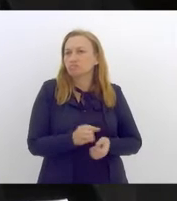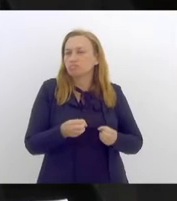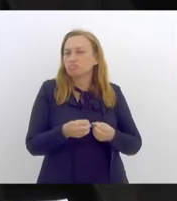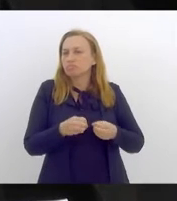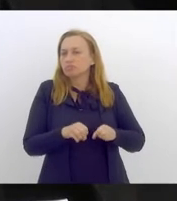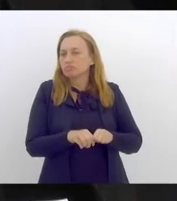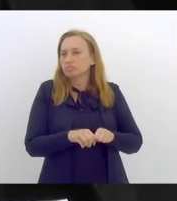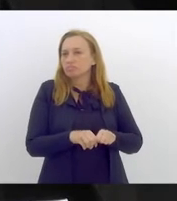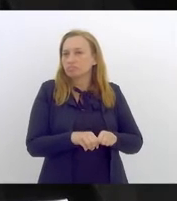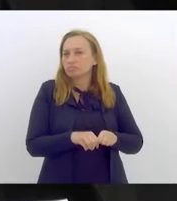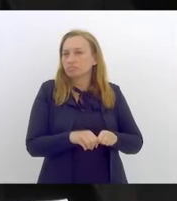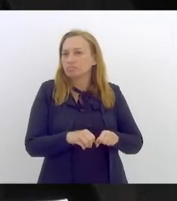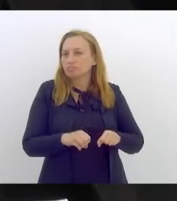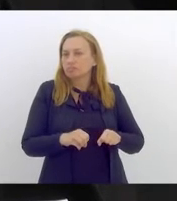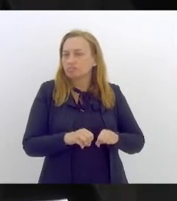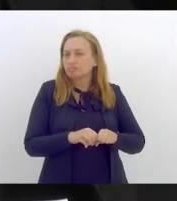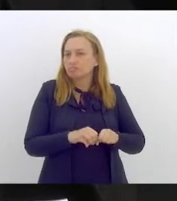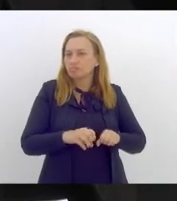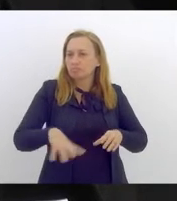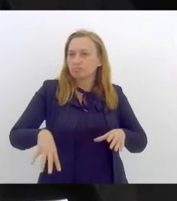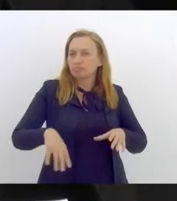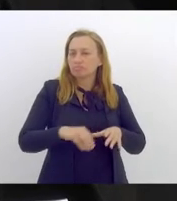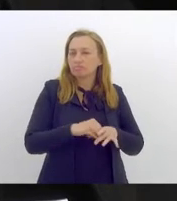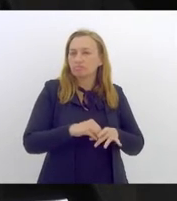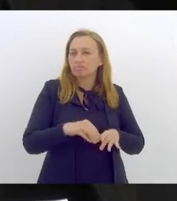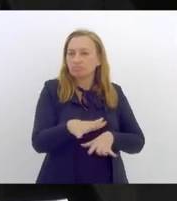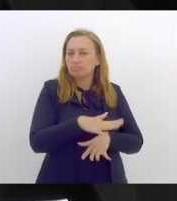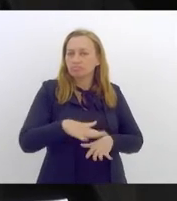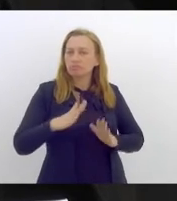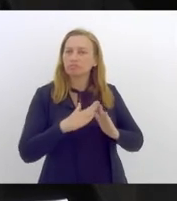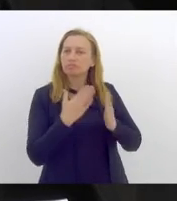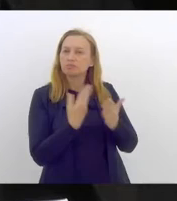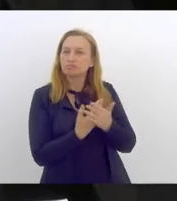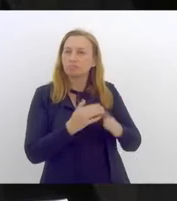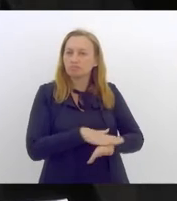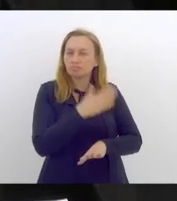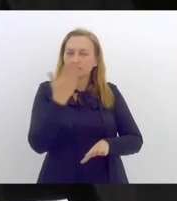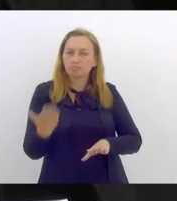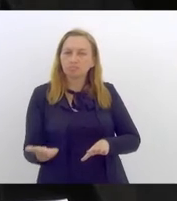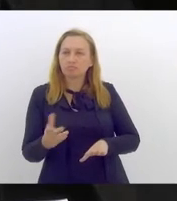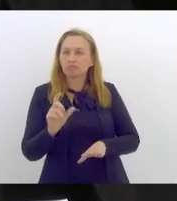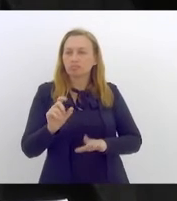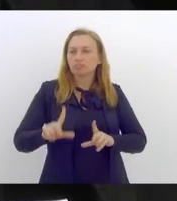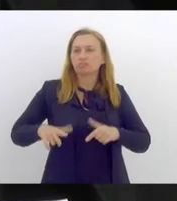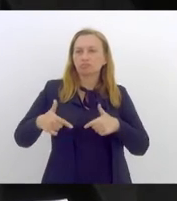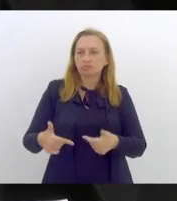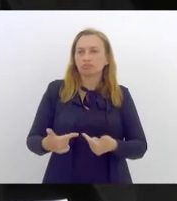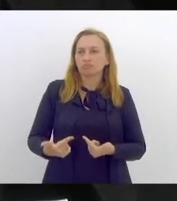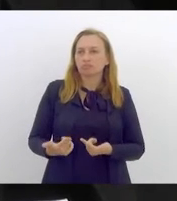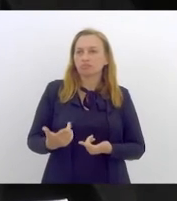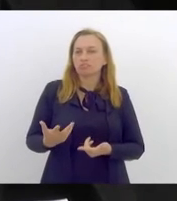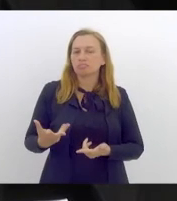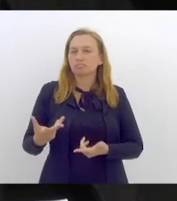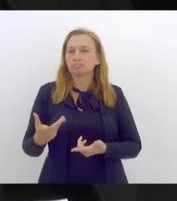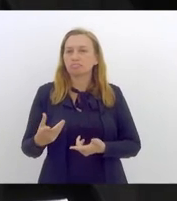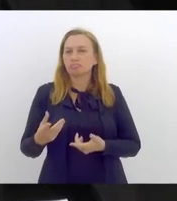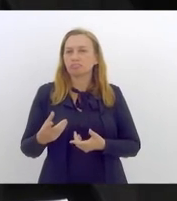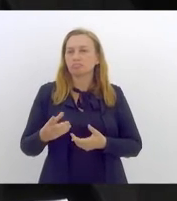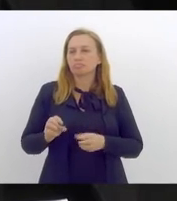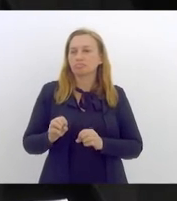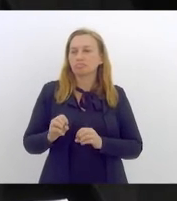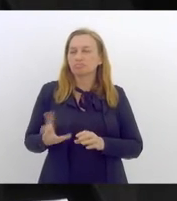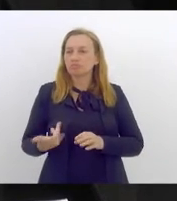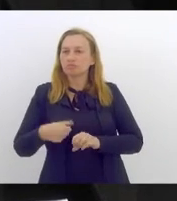da educação integral? É a implantação de unidade escolar de educação integral. O que é ação, aprimoramento e efetividade do ensino